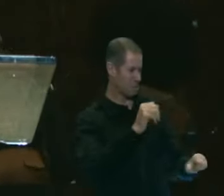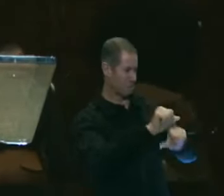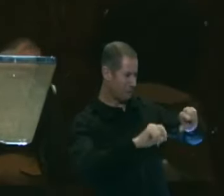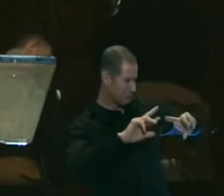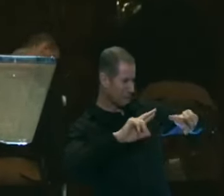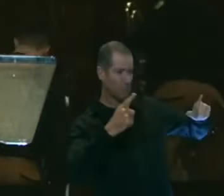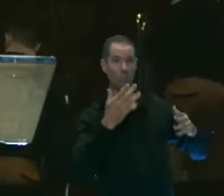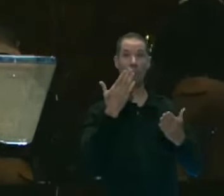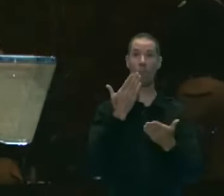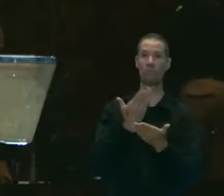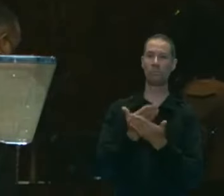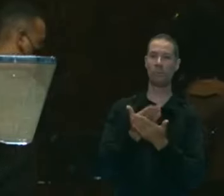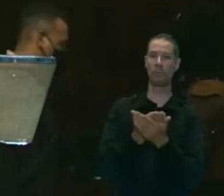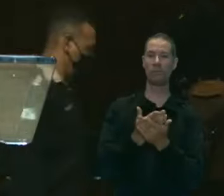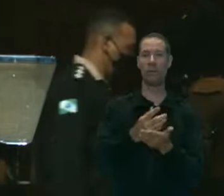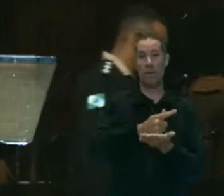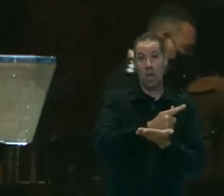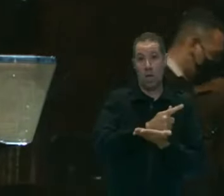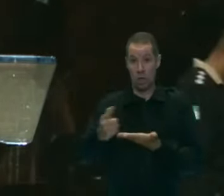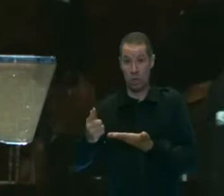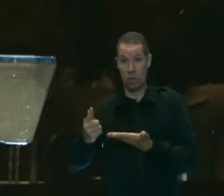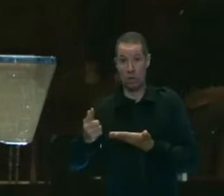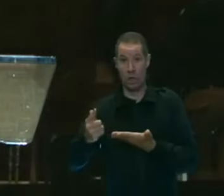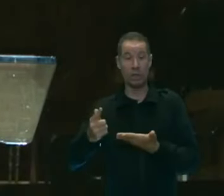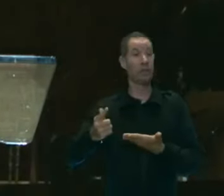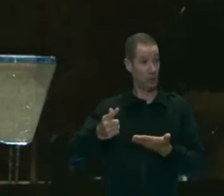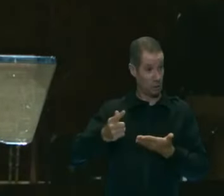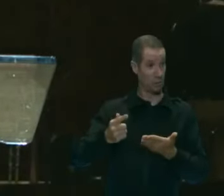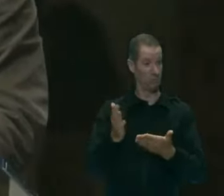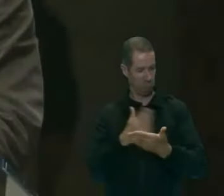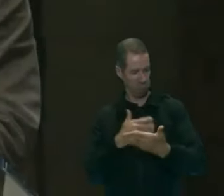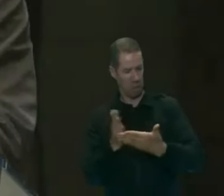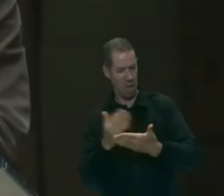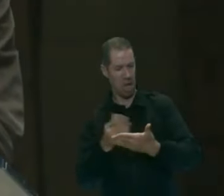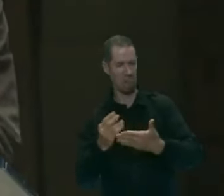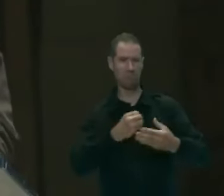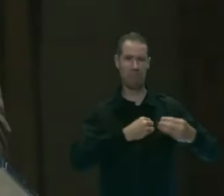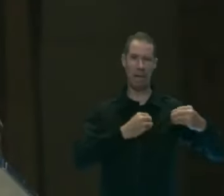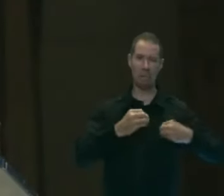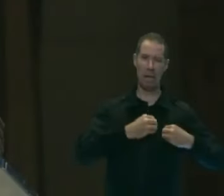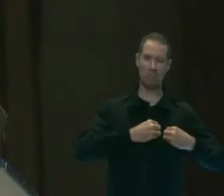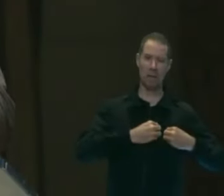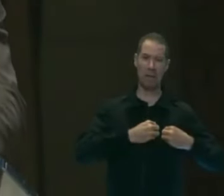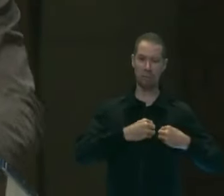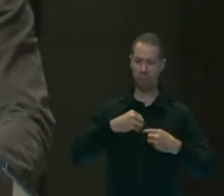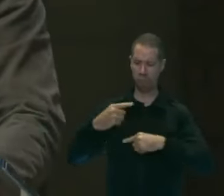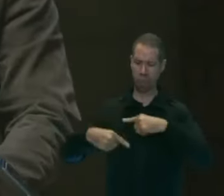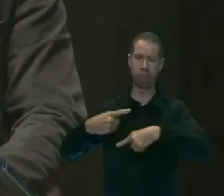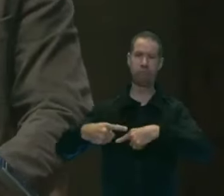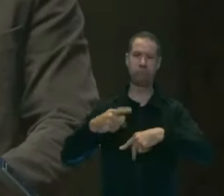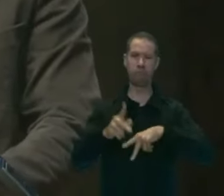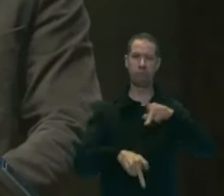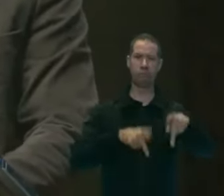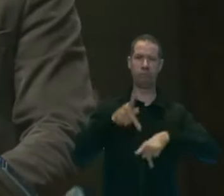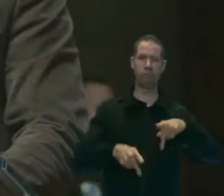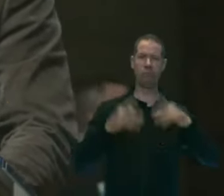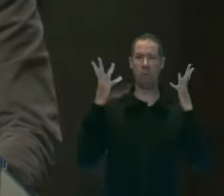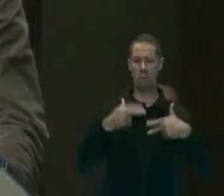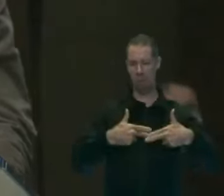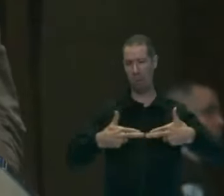estudado o livro de Gênesis, os efeitos da queda na criação. Já aprendemos que, em primeiro